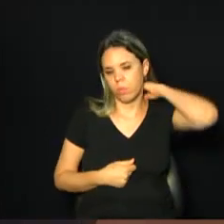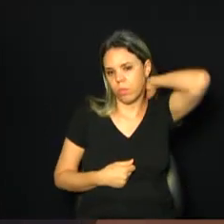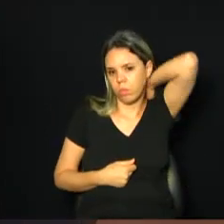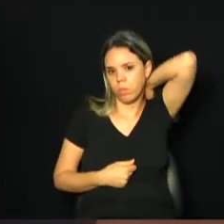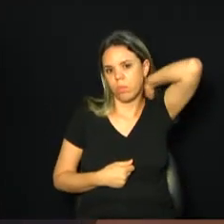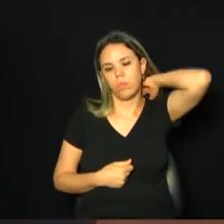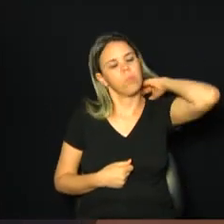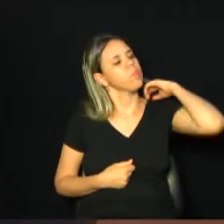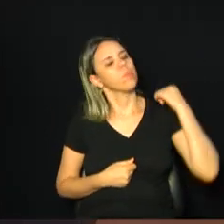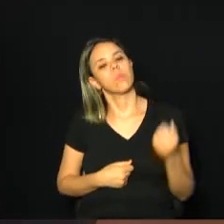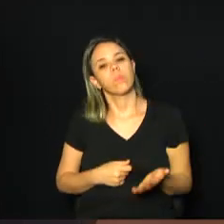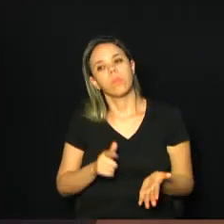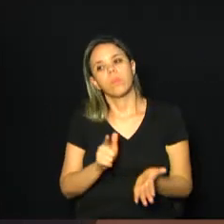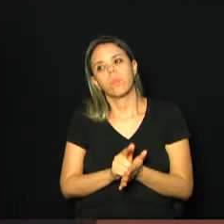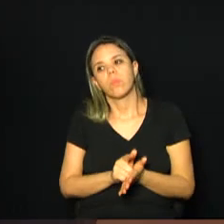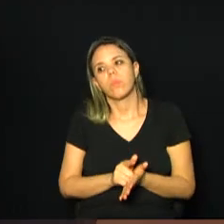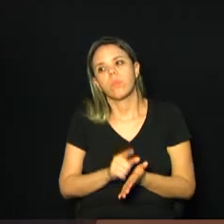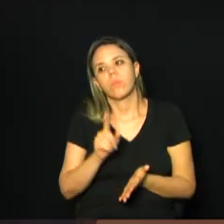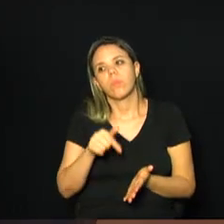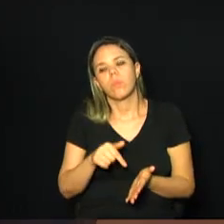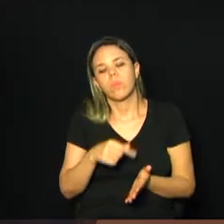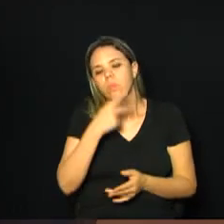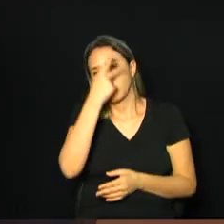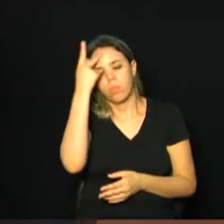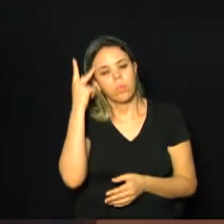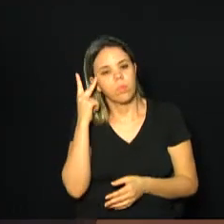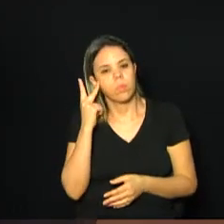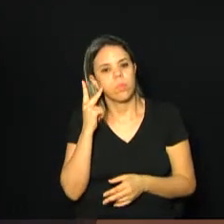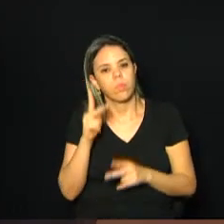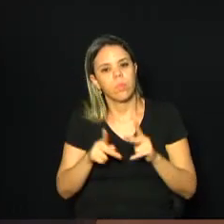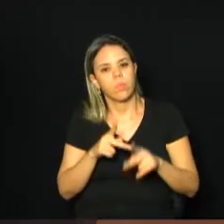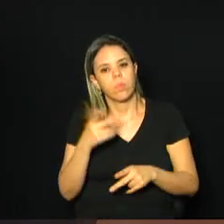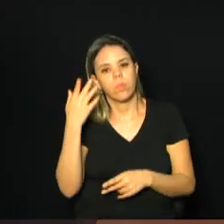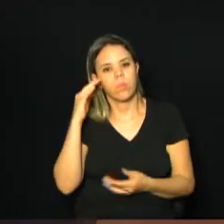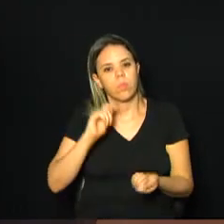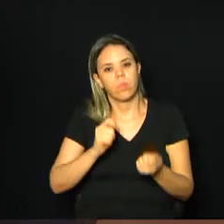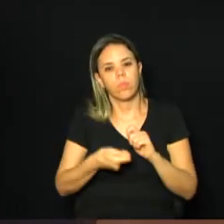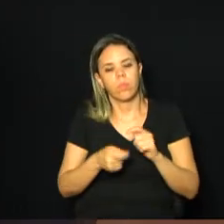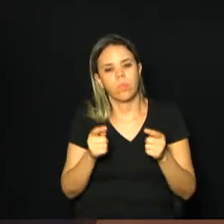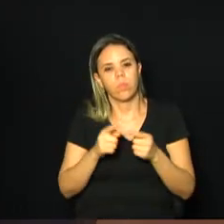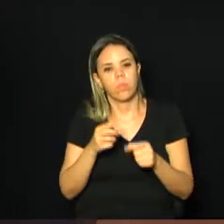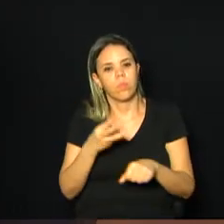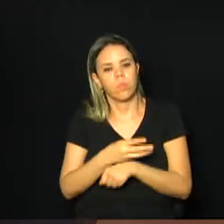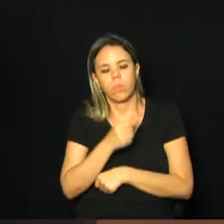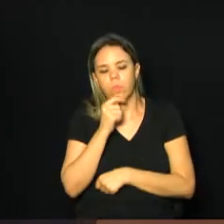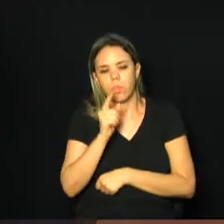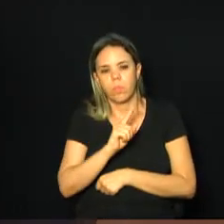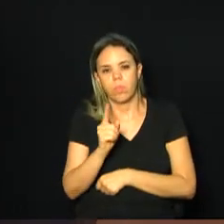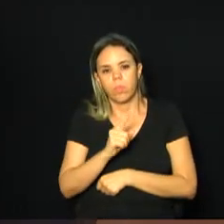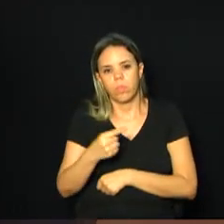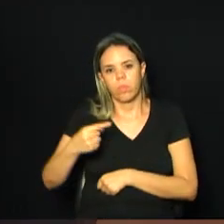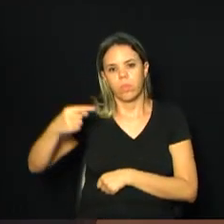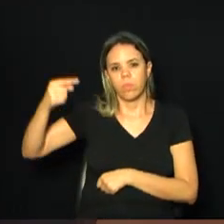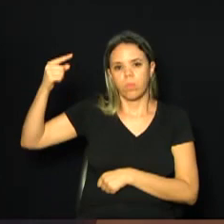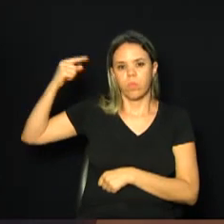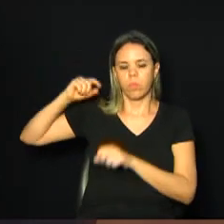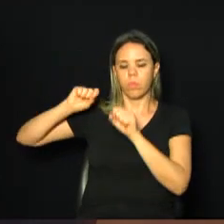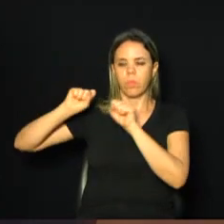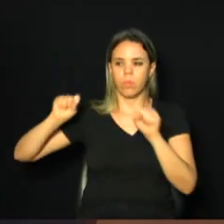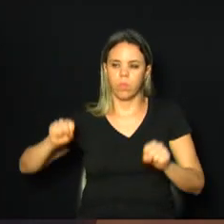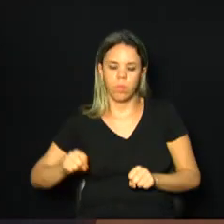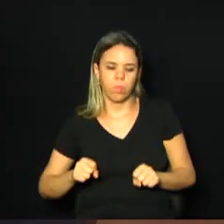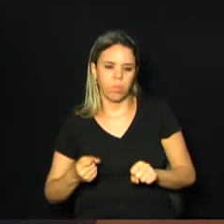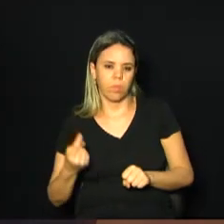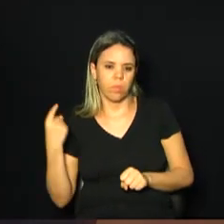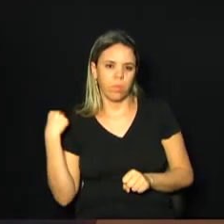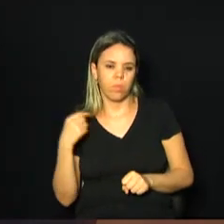num fichário, isso. As pessoas, tem pessoas que não se adequou ao WhatsApp, ainda é naquele sistema